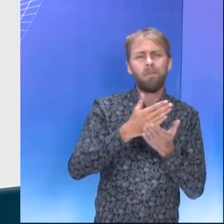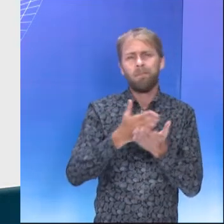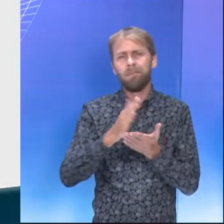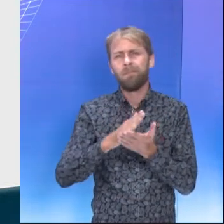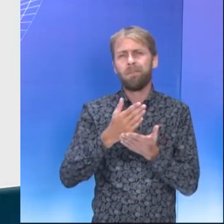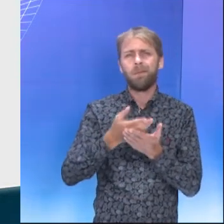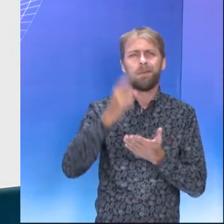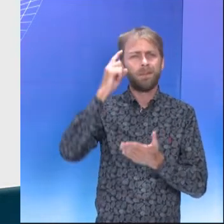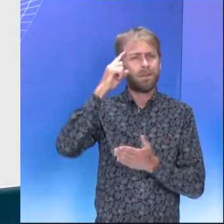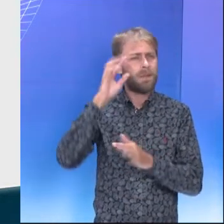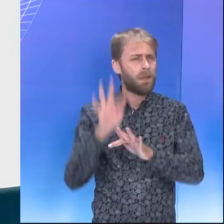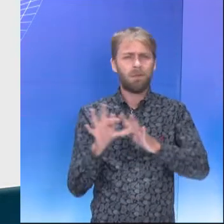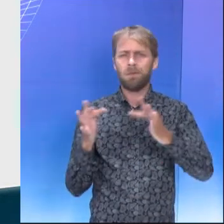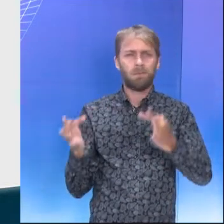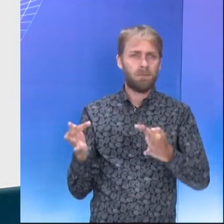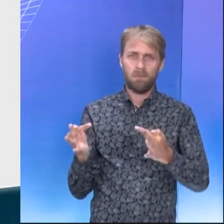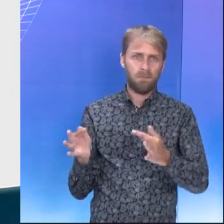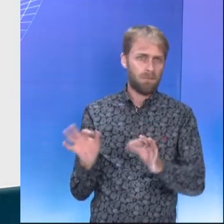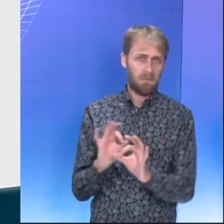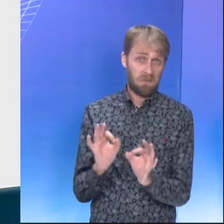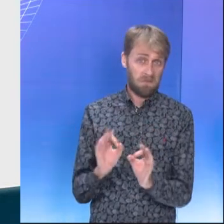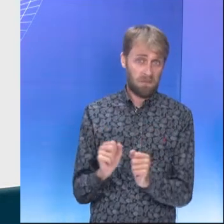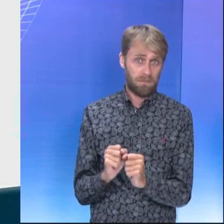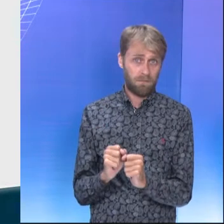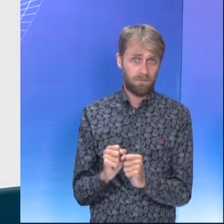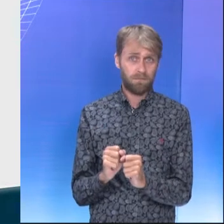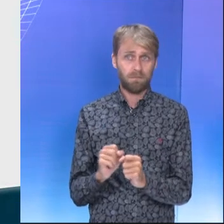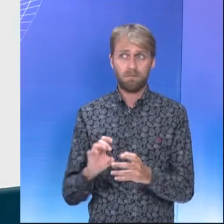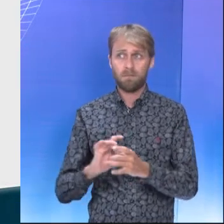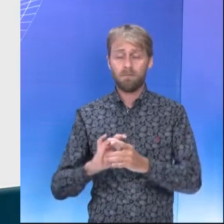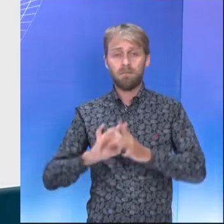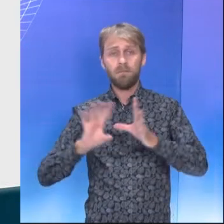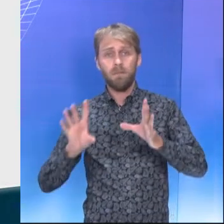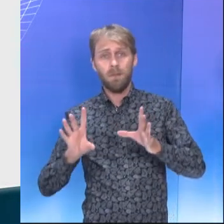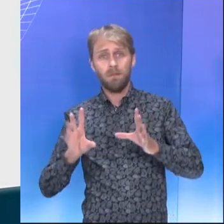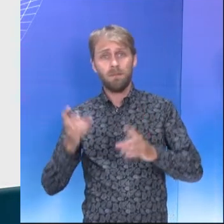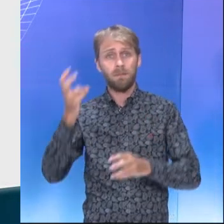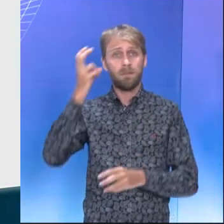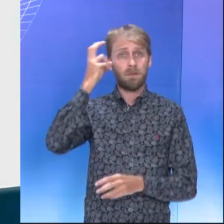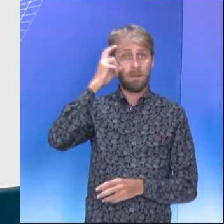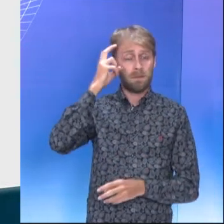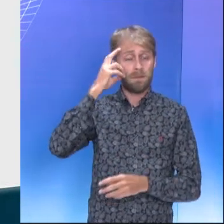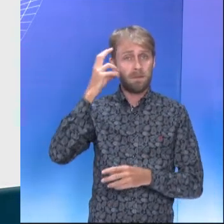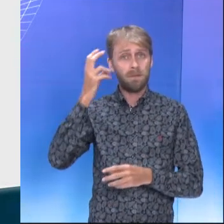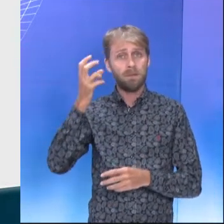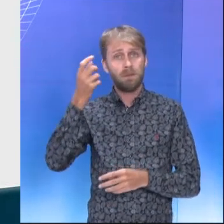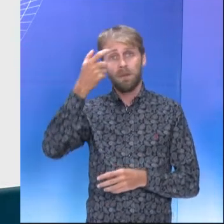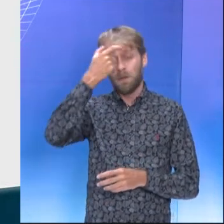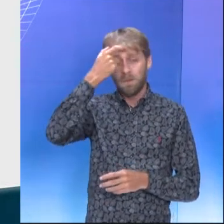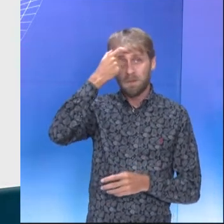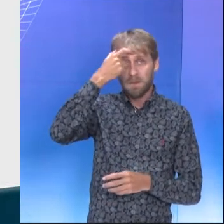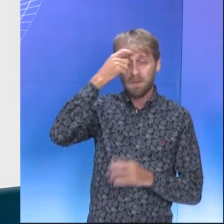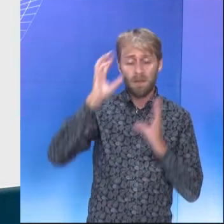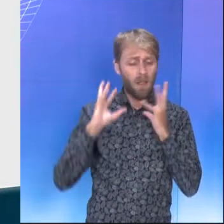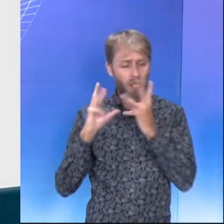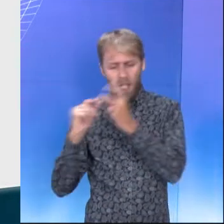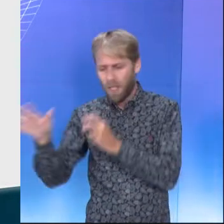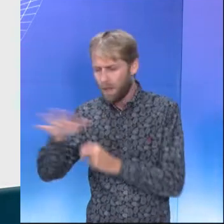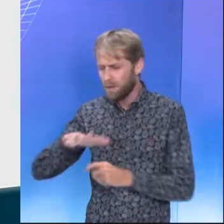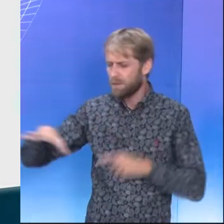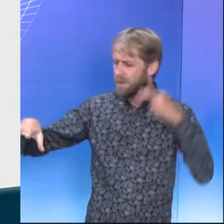senso comum, né? Ela parte de uma autonomia e uma consciência de que todos na comunidade